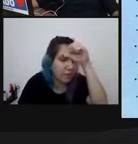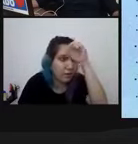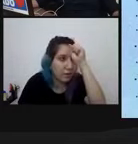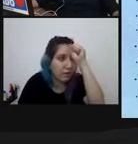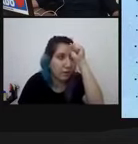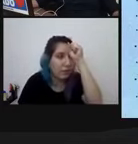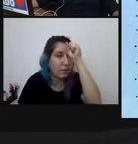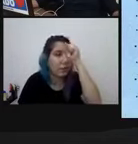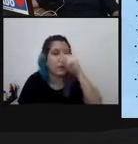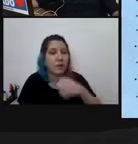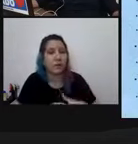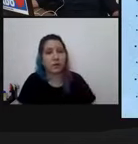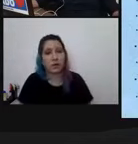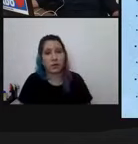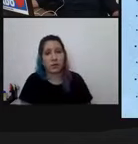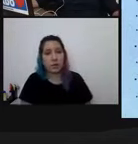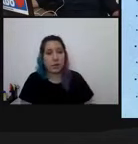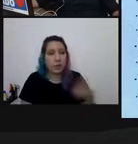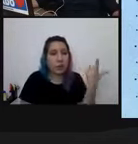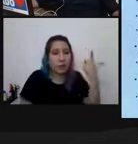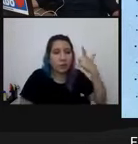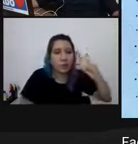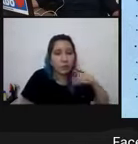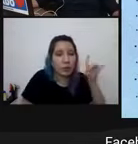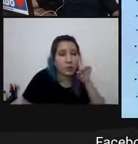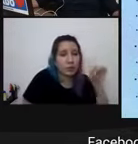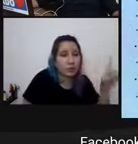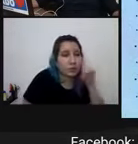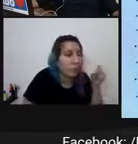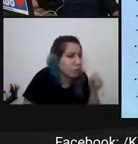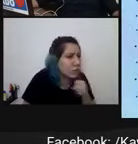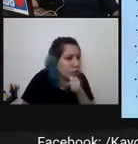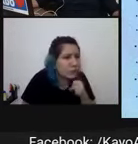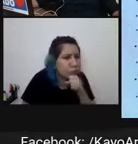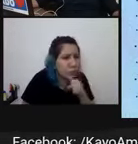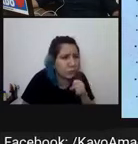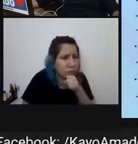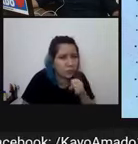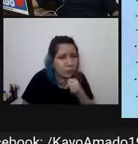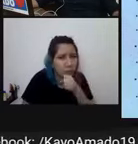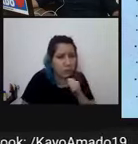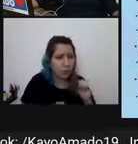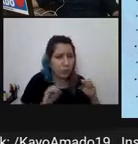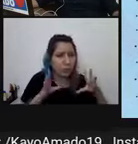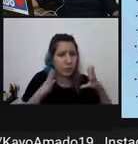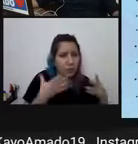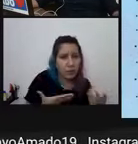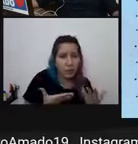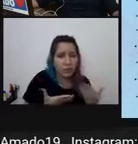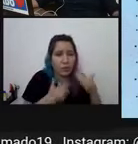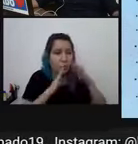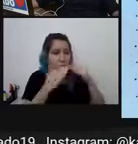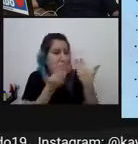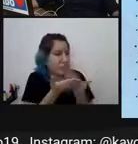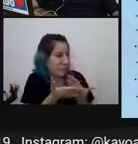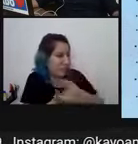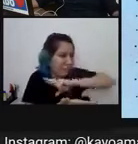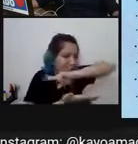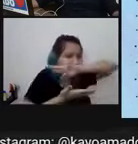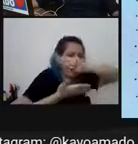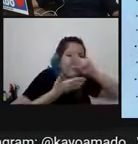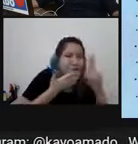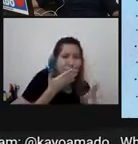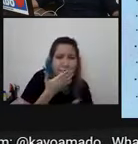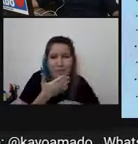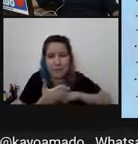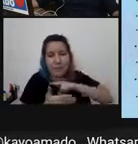da sazonalidade do turismo. Os idosos, os eventos corporativos, as escolas. Então, assim, a cidade tem